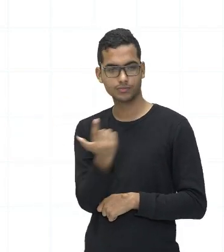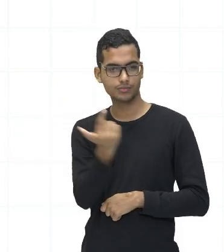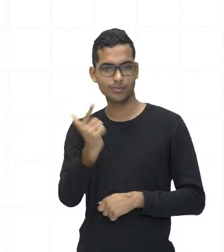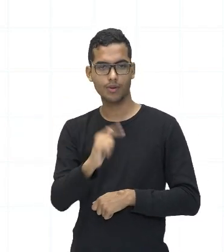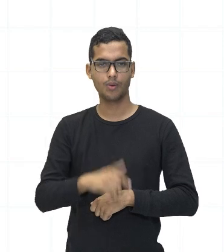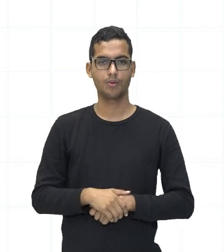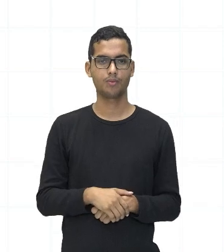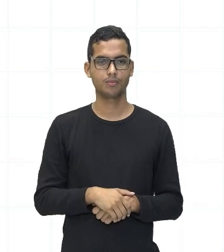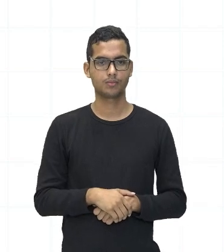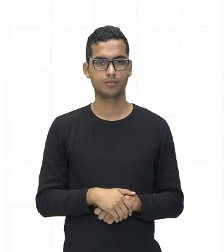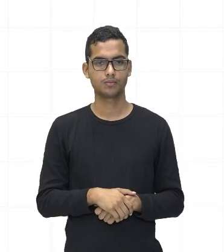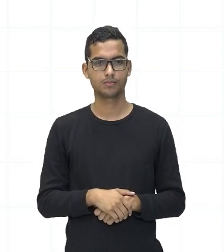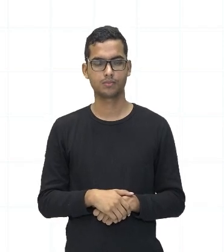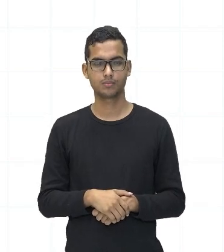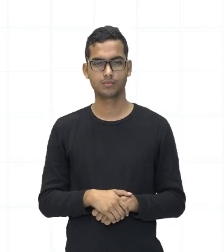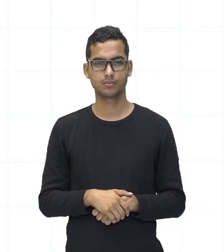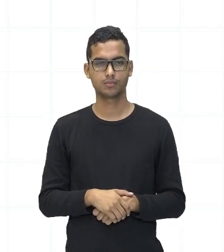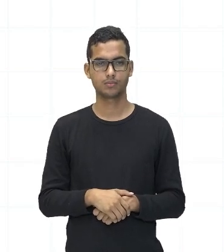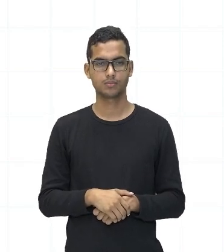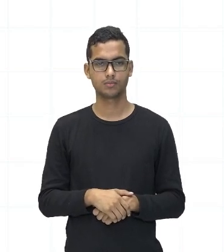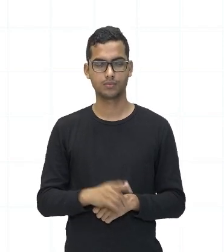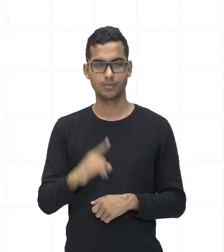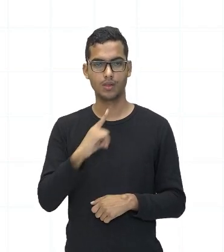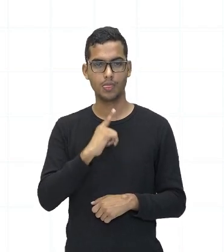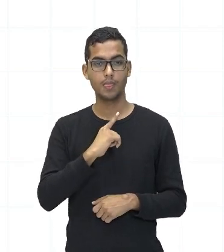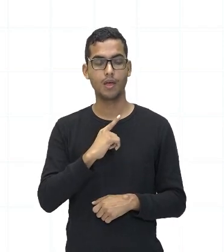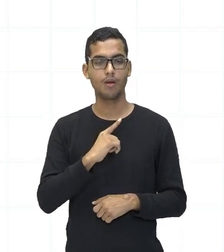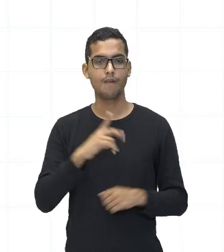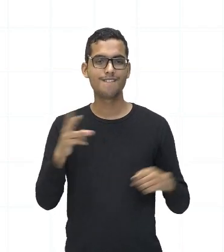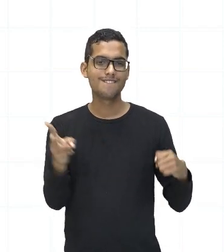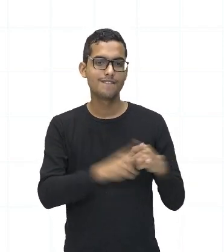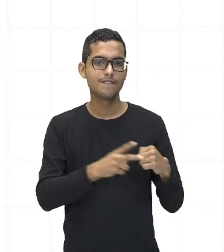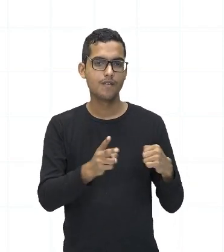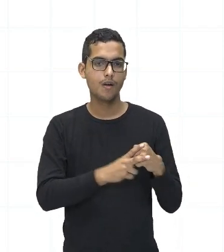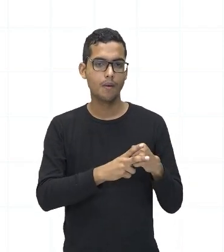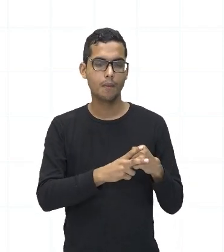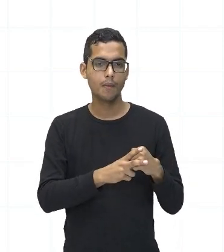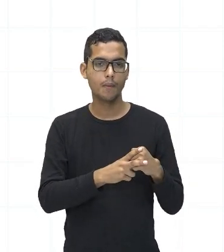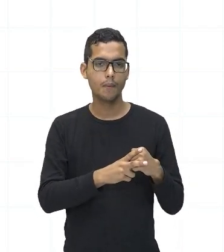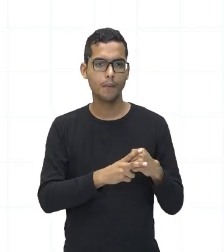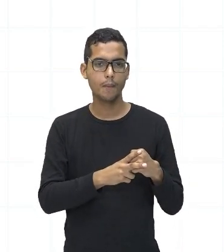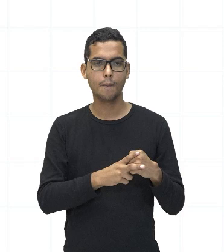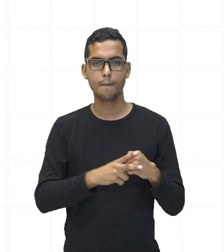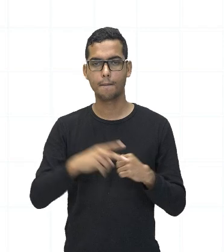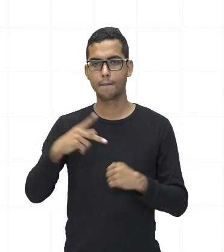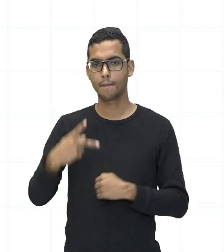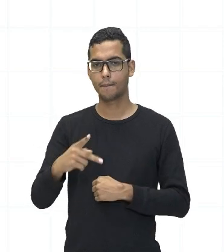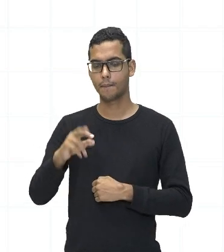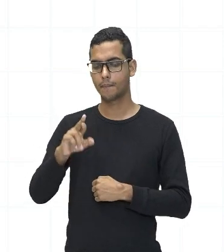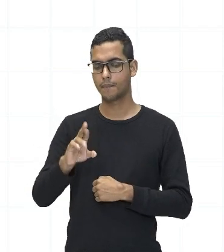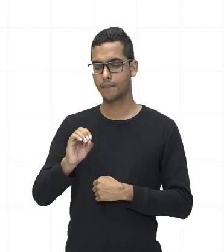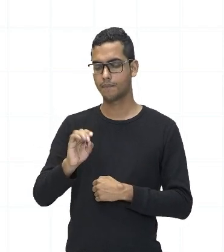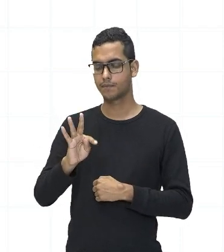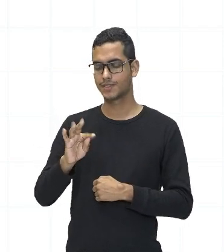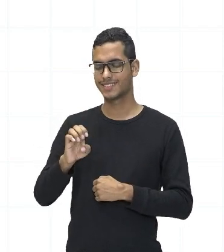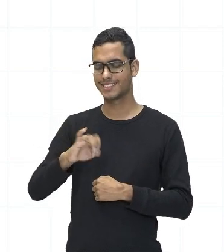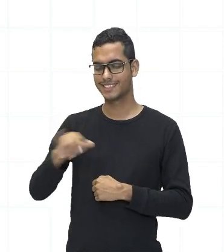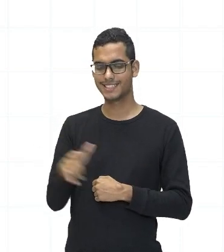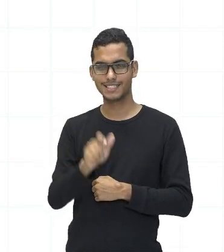só, agora temos o verbo proteja. E esse sim está na forma do